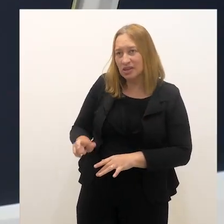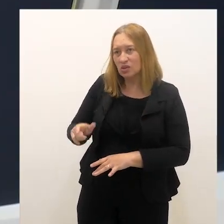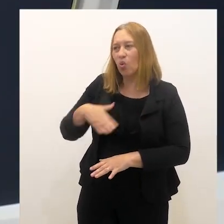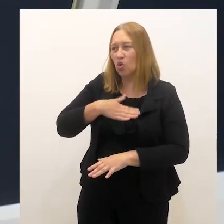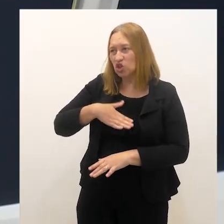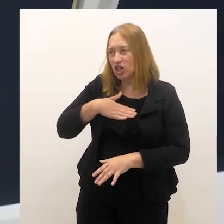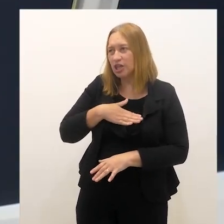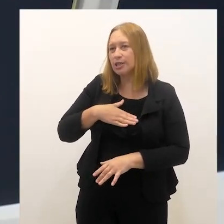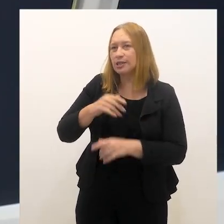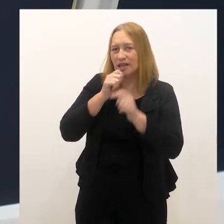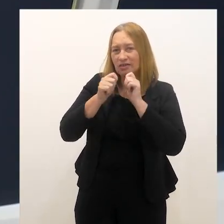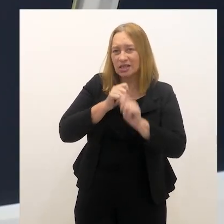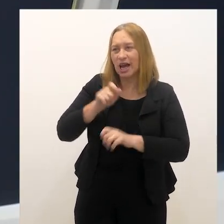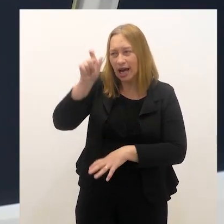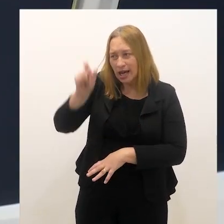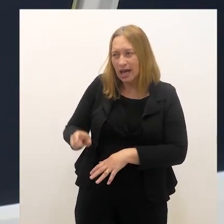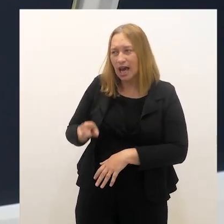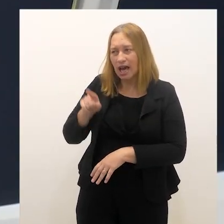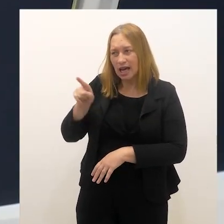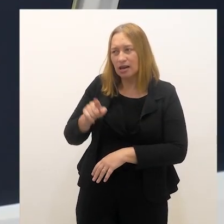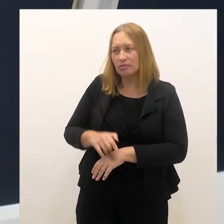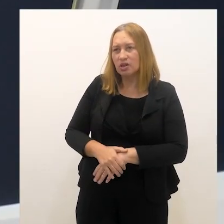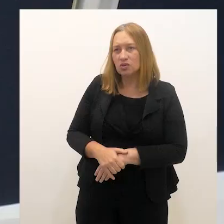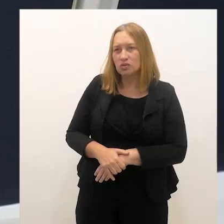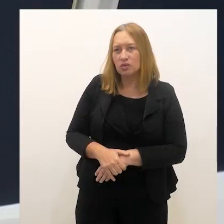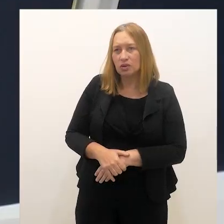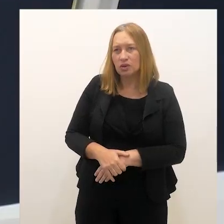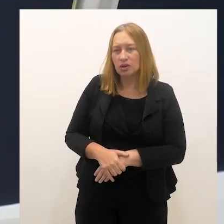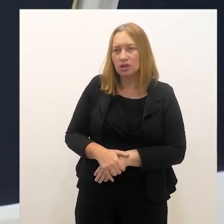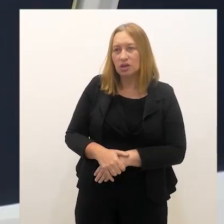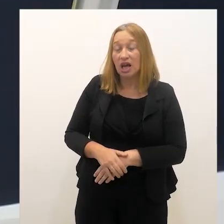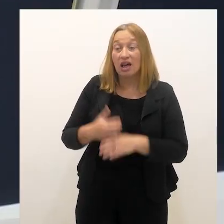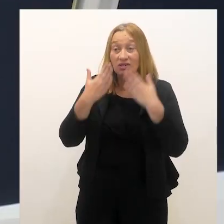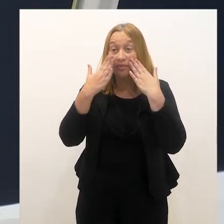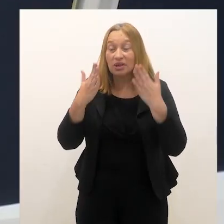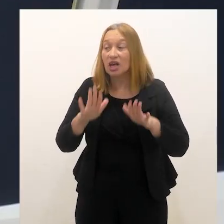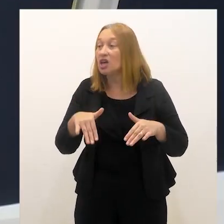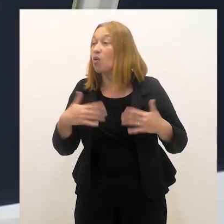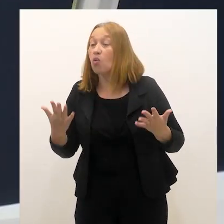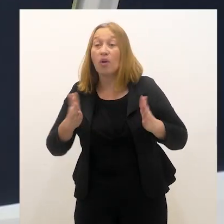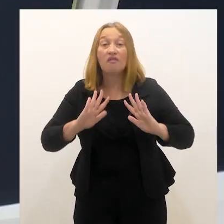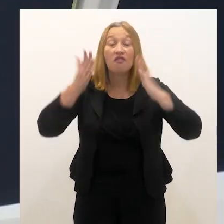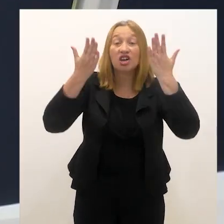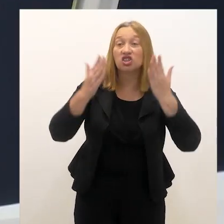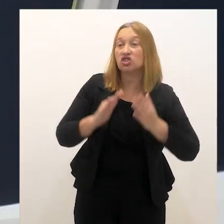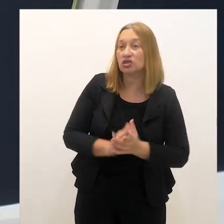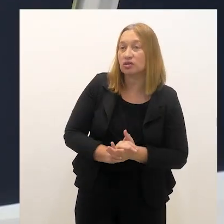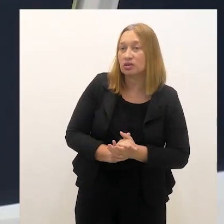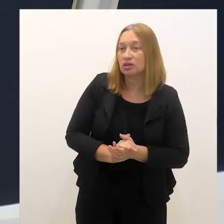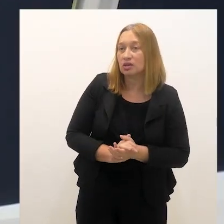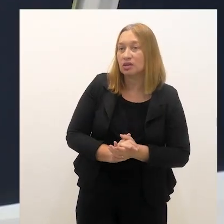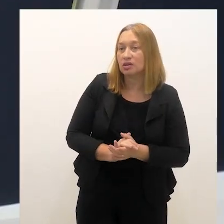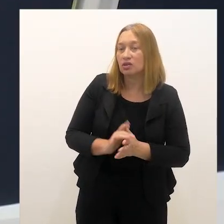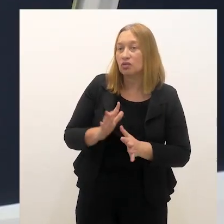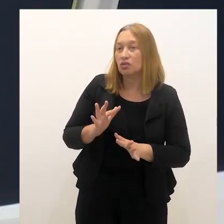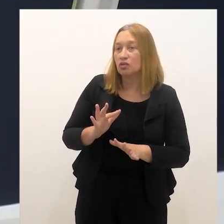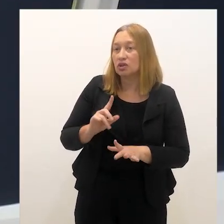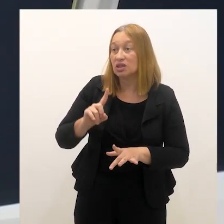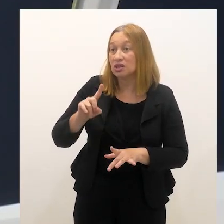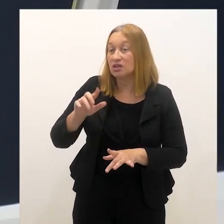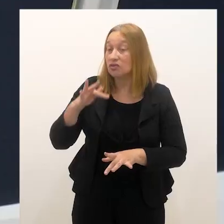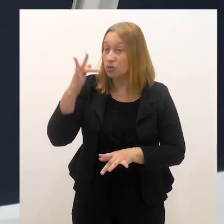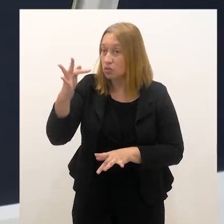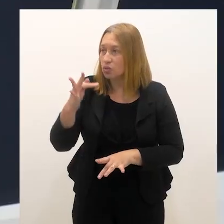tipo, poxa, eu gostaria de entrevistar aquela pessoa. Ela vai estar se apresentando em algum evento mais na